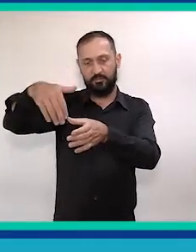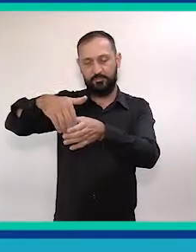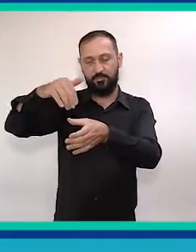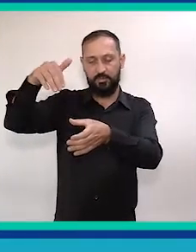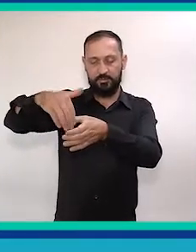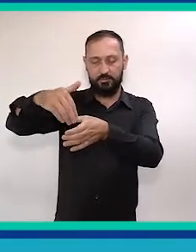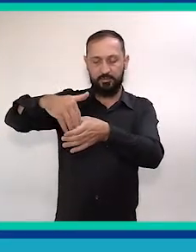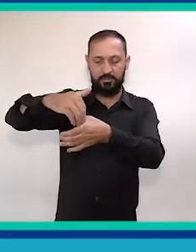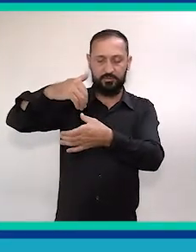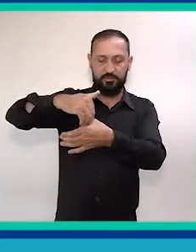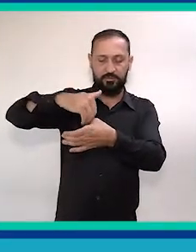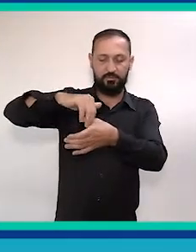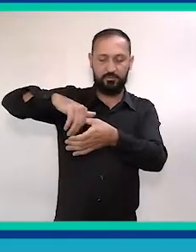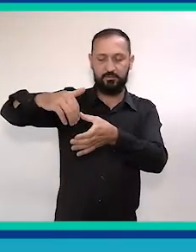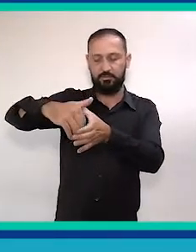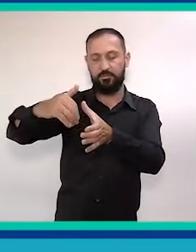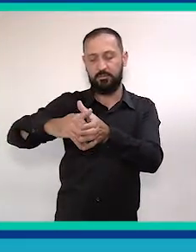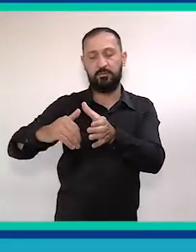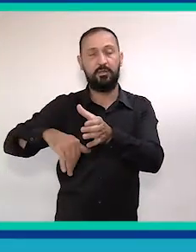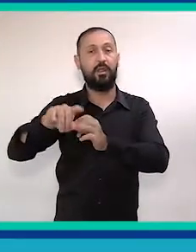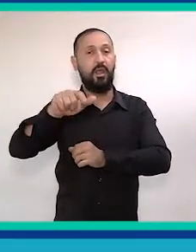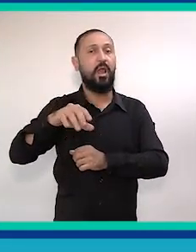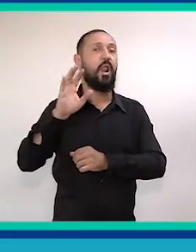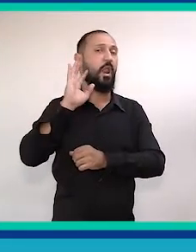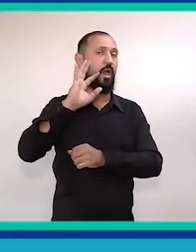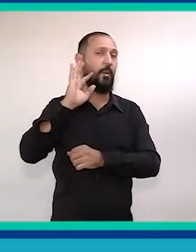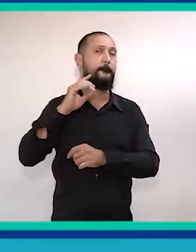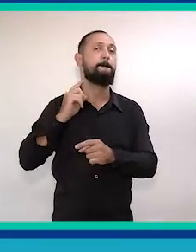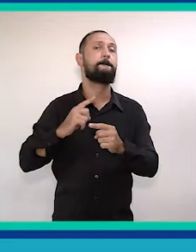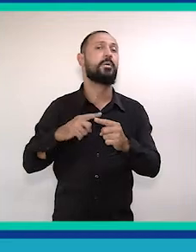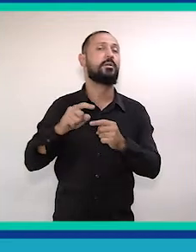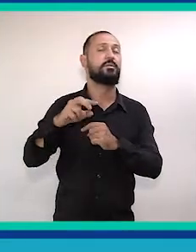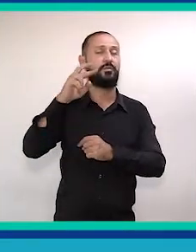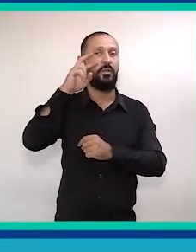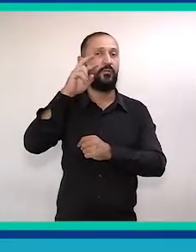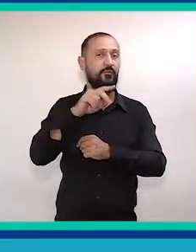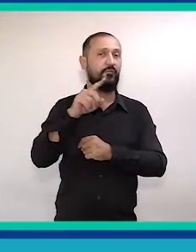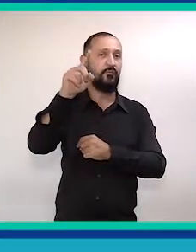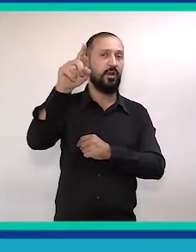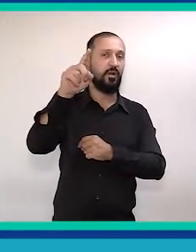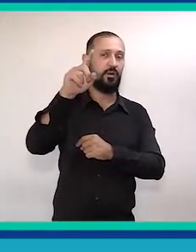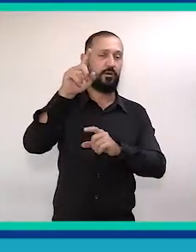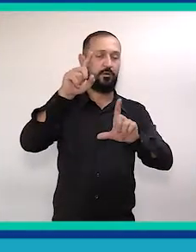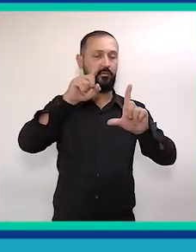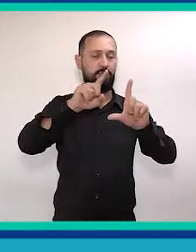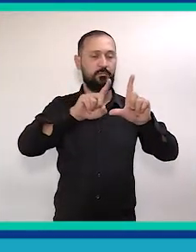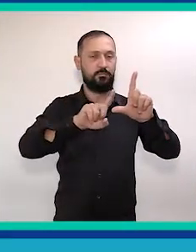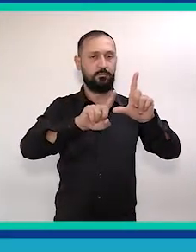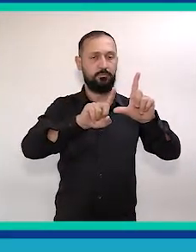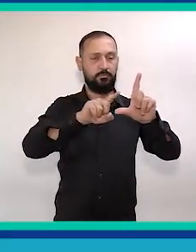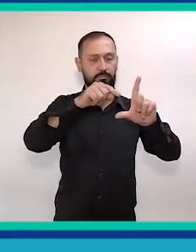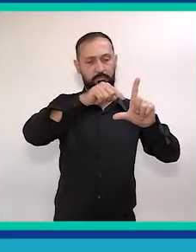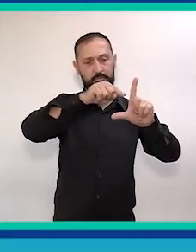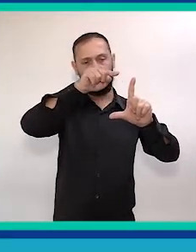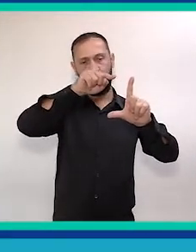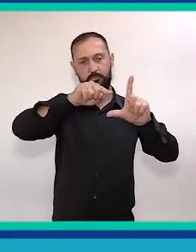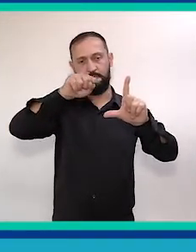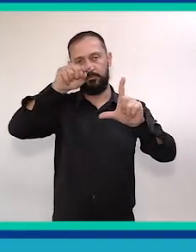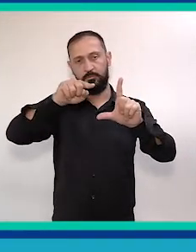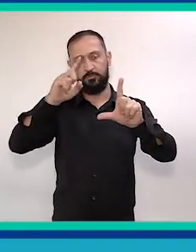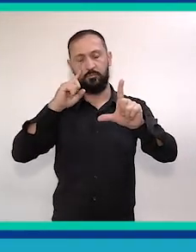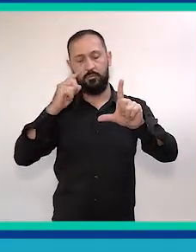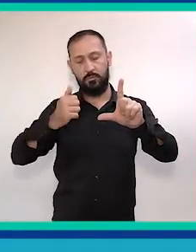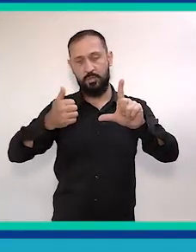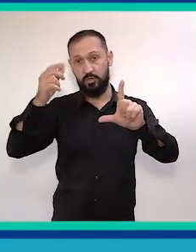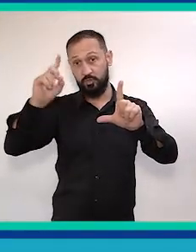minha molécula que ficou grudada no carbono. E isso é muito legal, porque se vocês observarem nesse gráfico que está sendo formado aqui